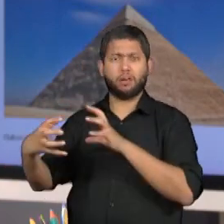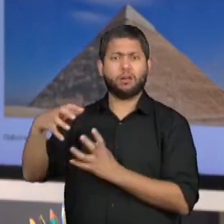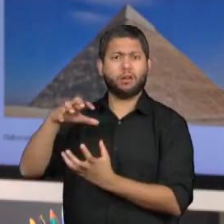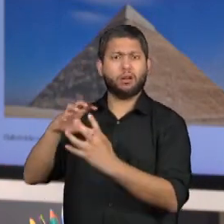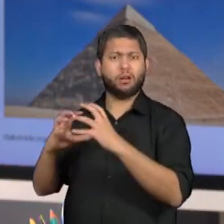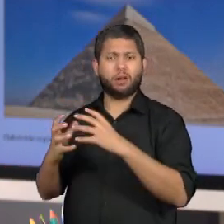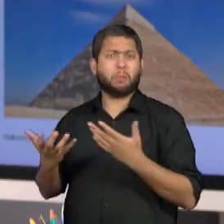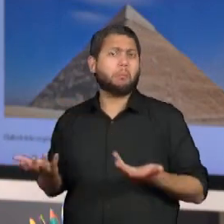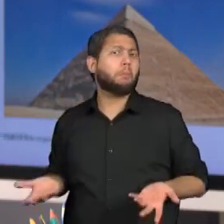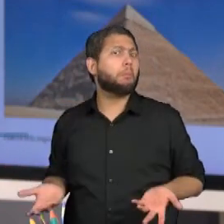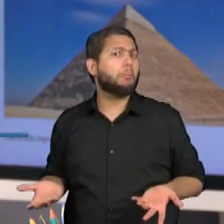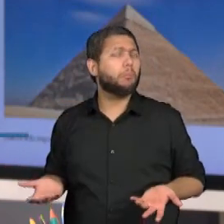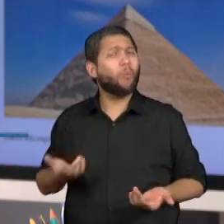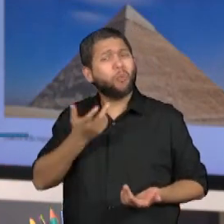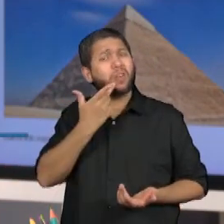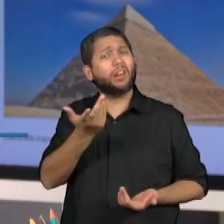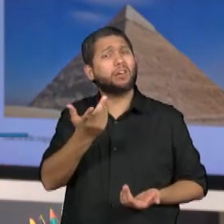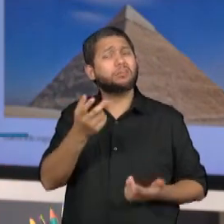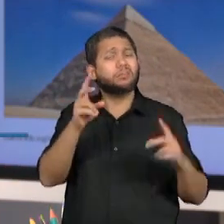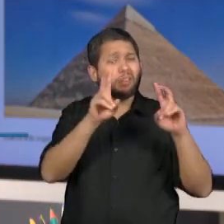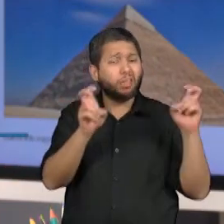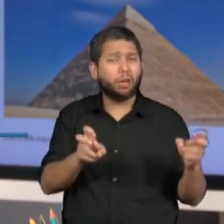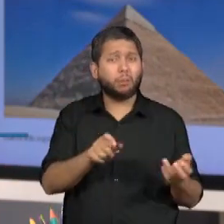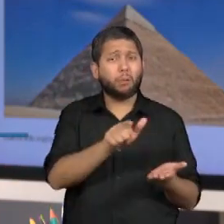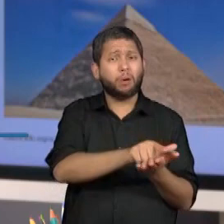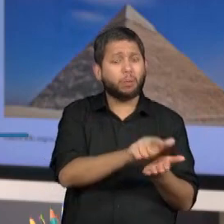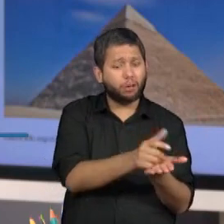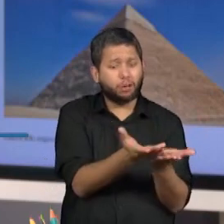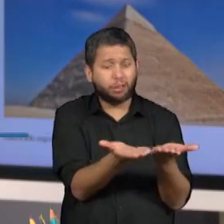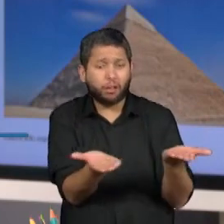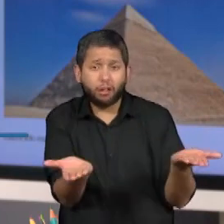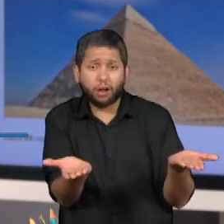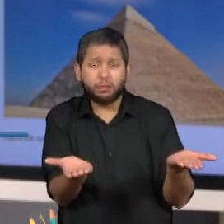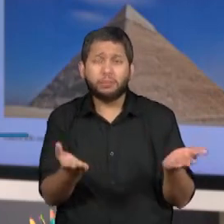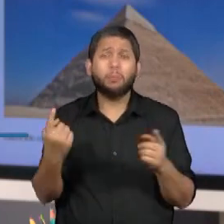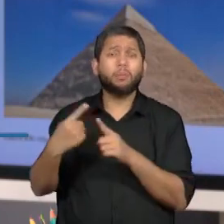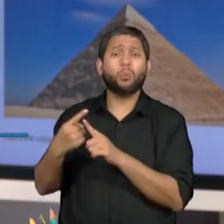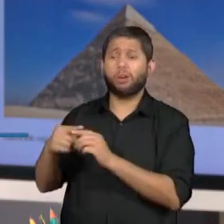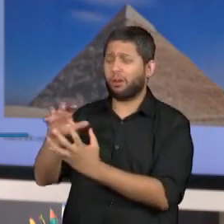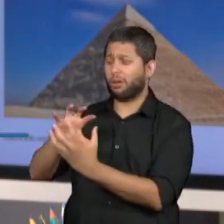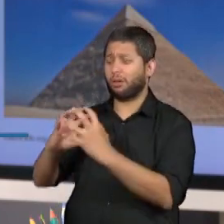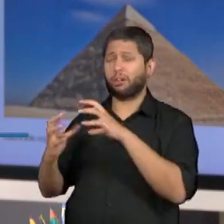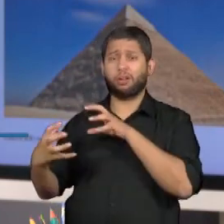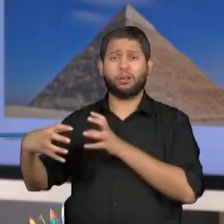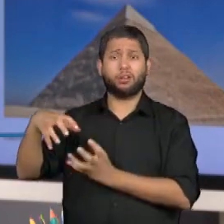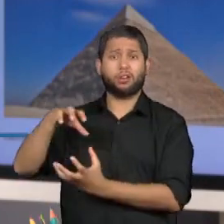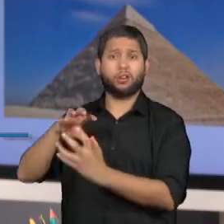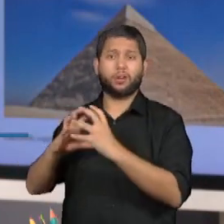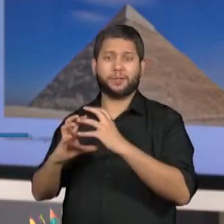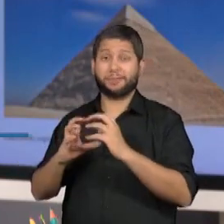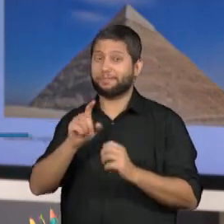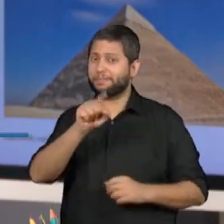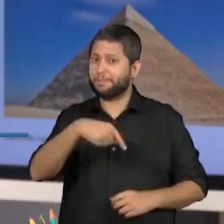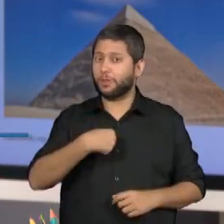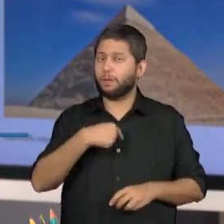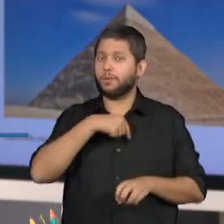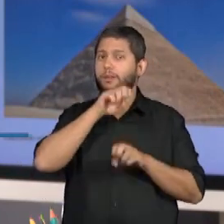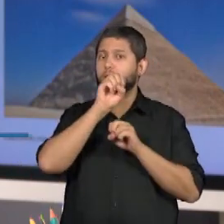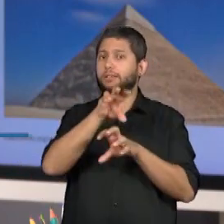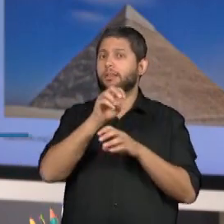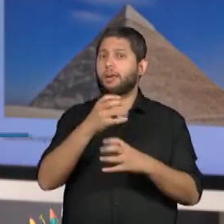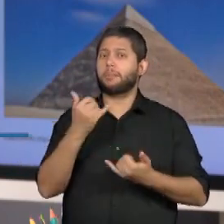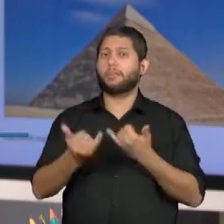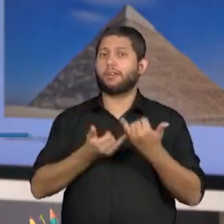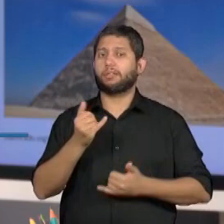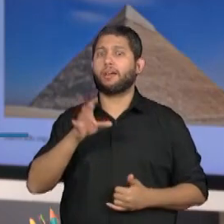sólidos geométricos. Como que a gente vai chegar lá? Então, eu vou ensinar para vocês uma brincadeira muito divertida,